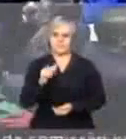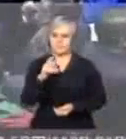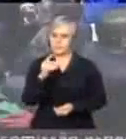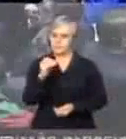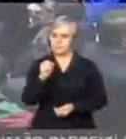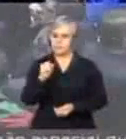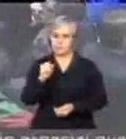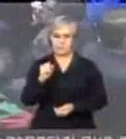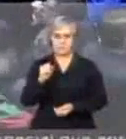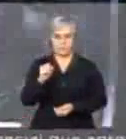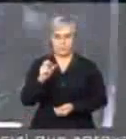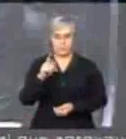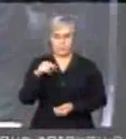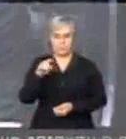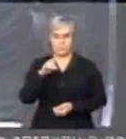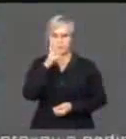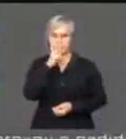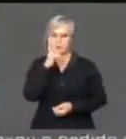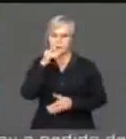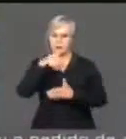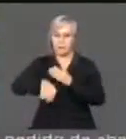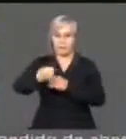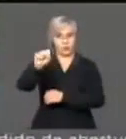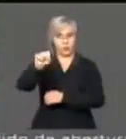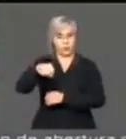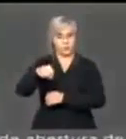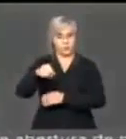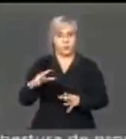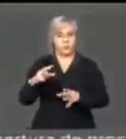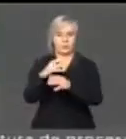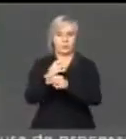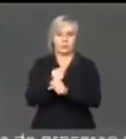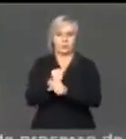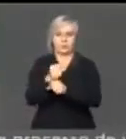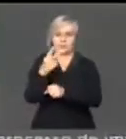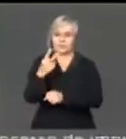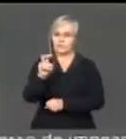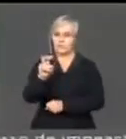Manato, SD do Espírito Santo, votou sim, acumulado